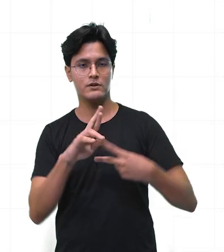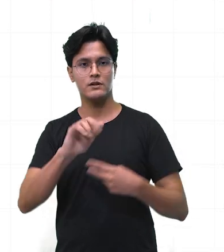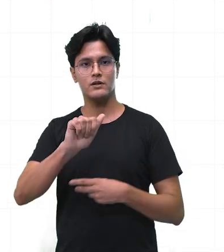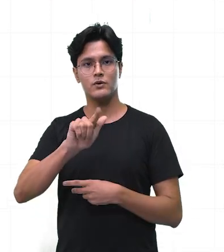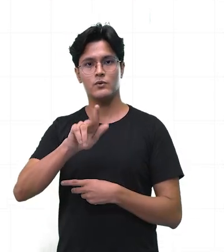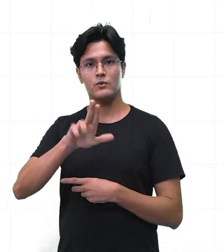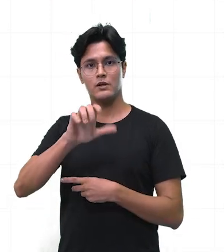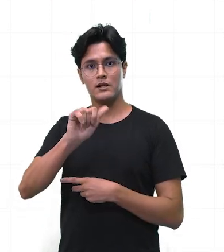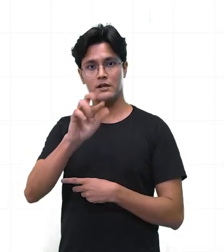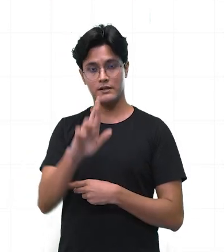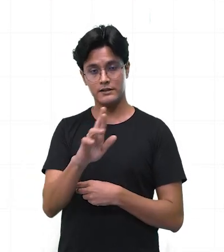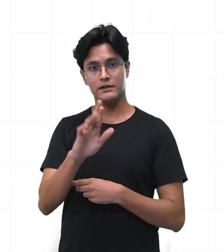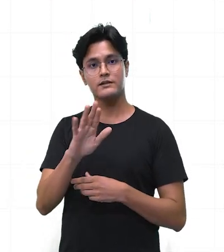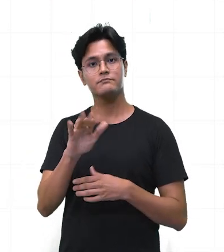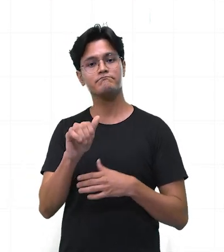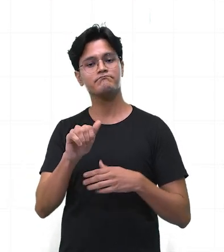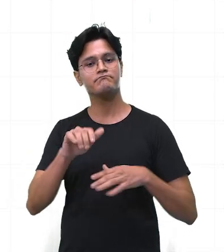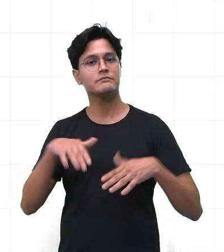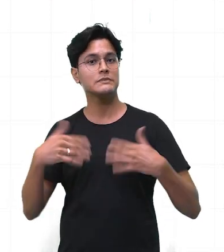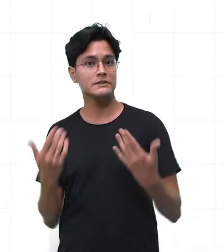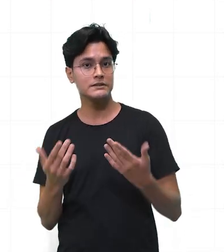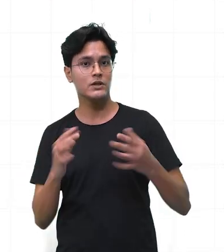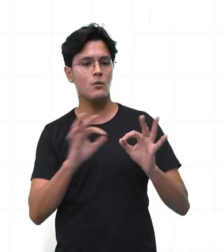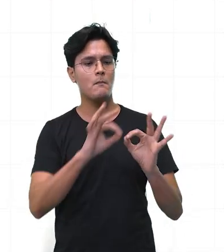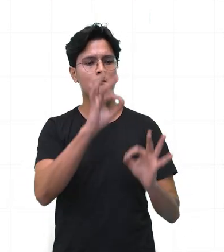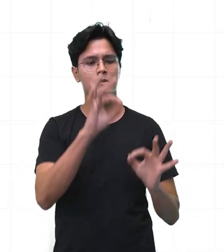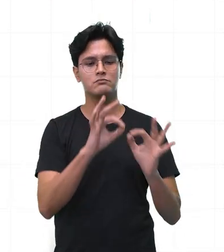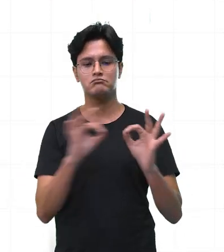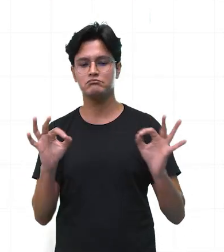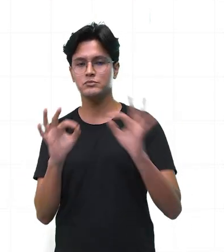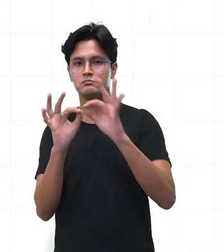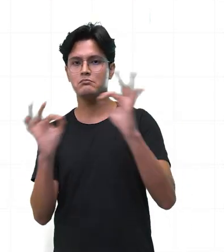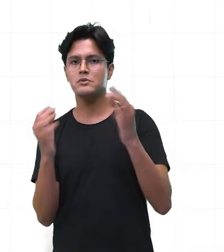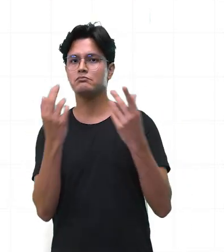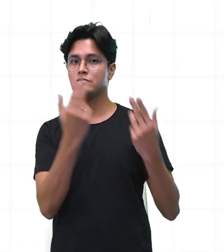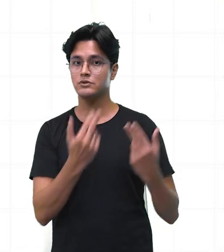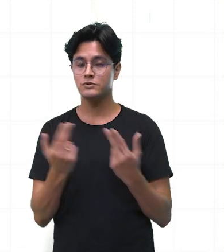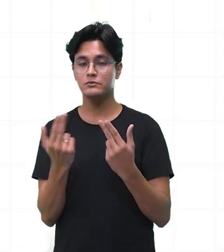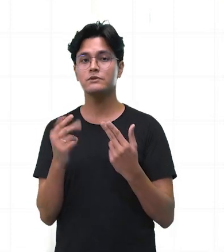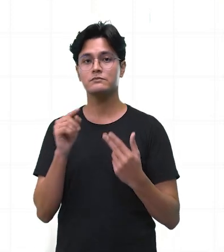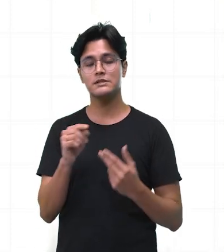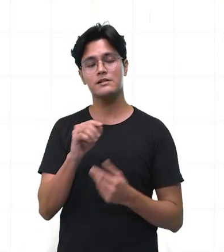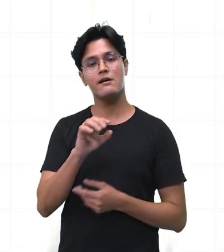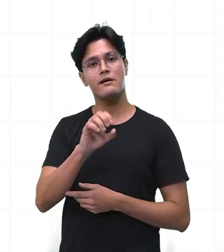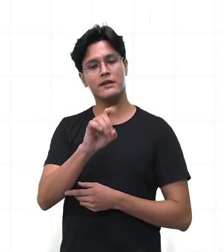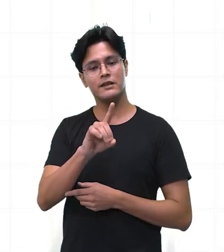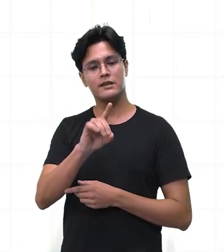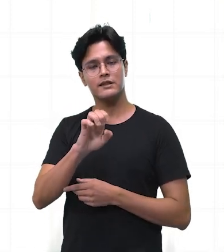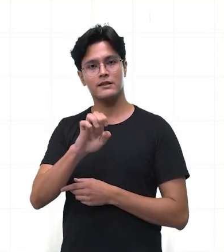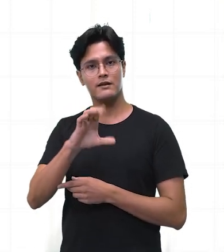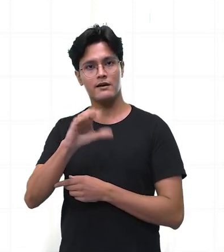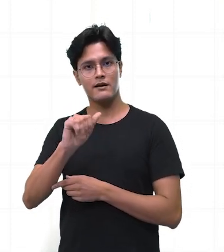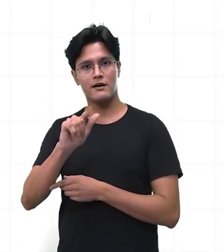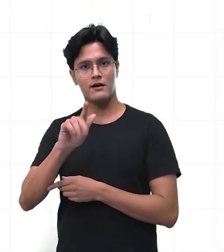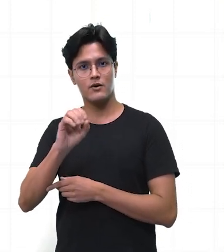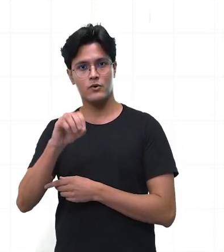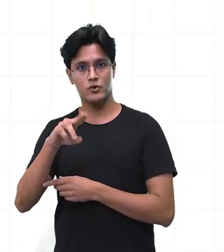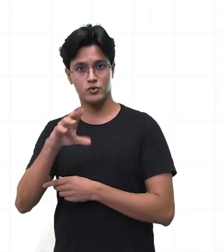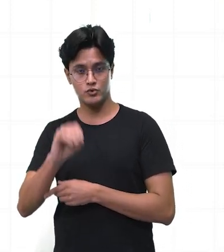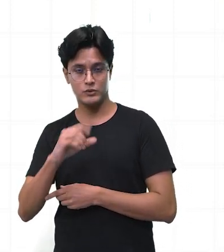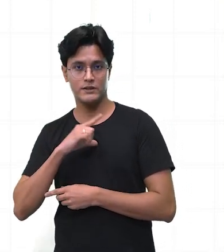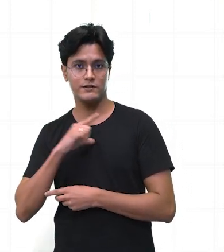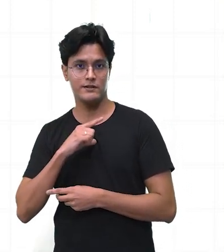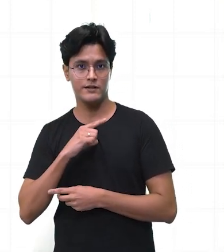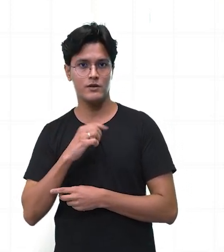medida. Se ele é um decágono, significa que esse polígono tem 10 lados, certo? Ou seja, 10